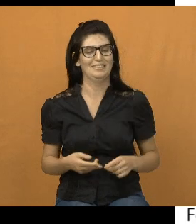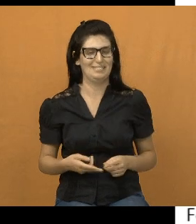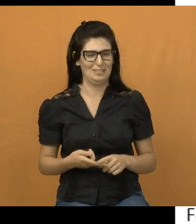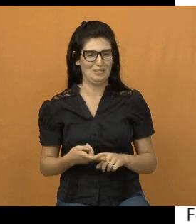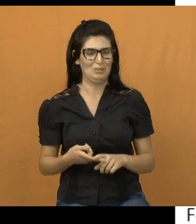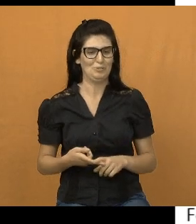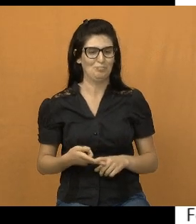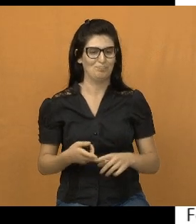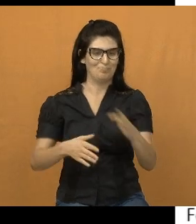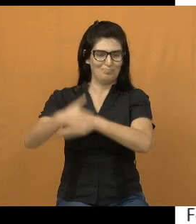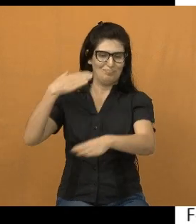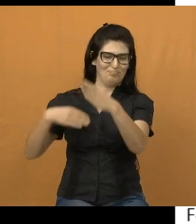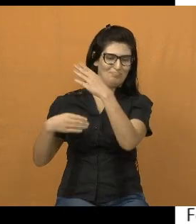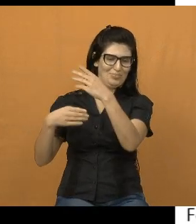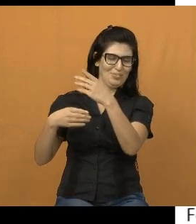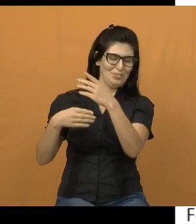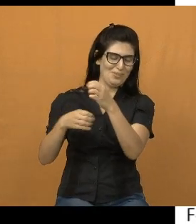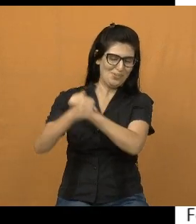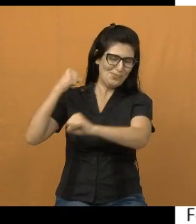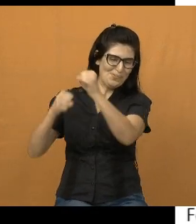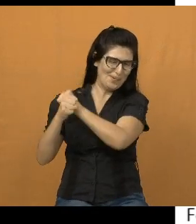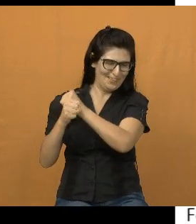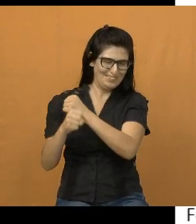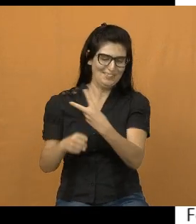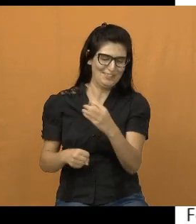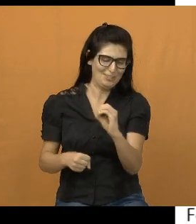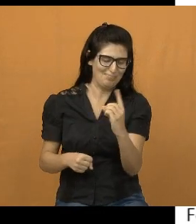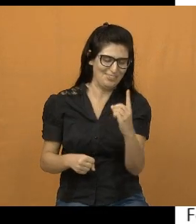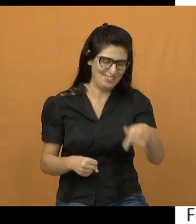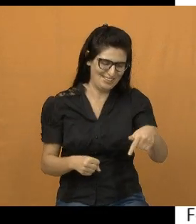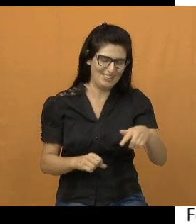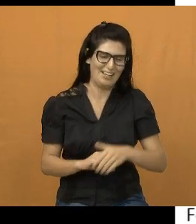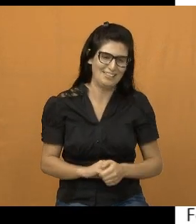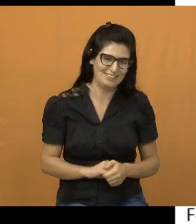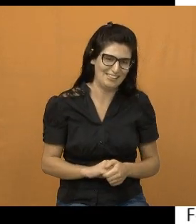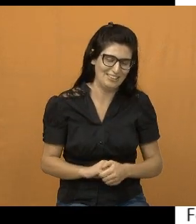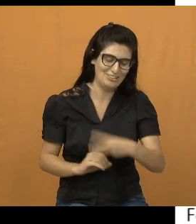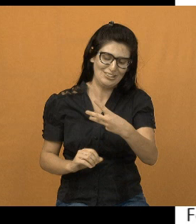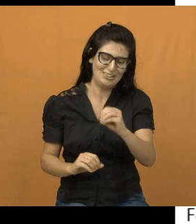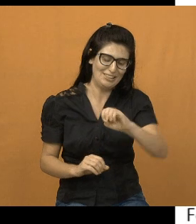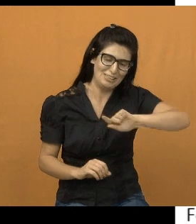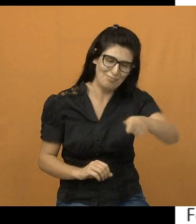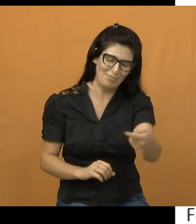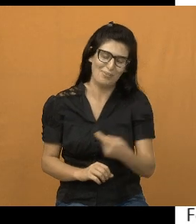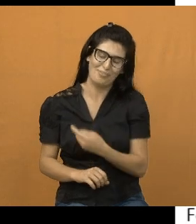ao longo do ano de 2017, fechamos com